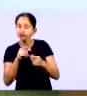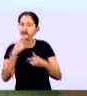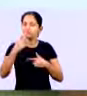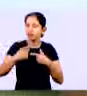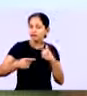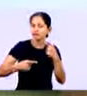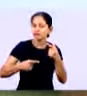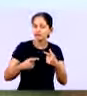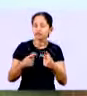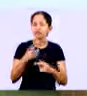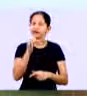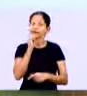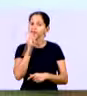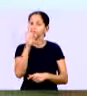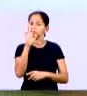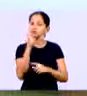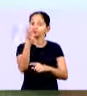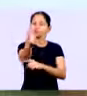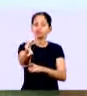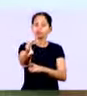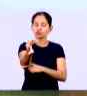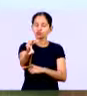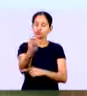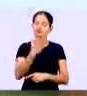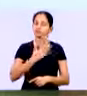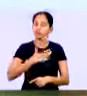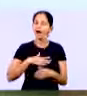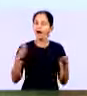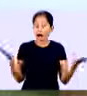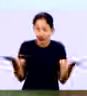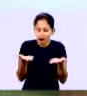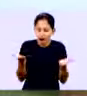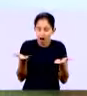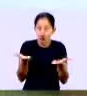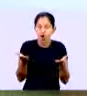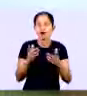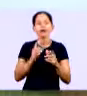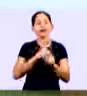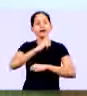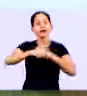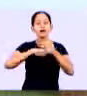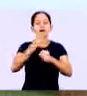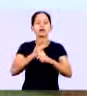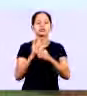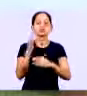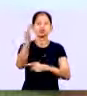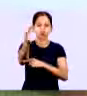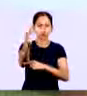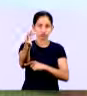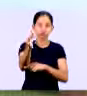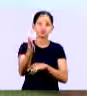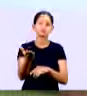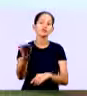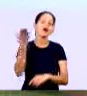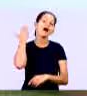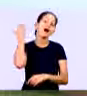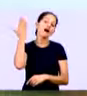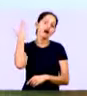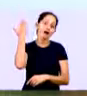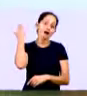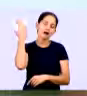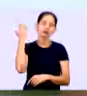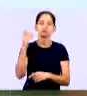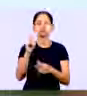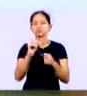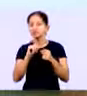estou colocando numa posição de futuro, né? Então agora eu vou planejar o que deve acontecer o ano que vem. Eu vou pegar os dados que aconteceram antes. Eu vou pegar